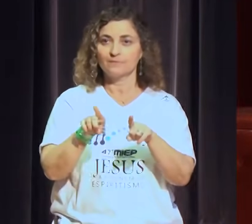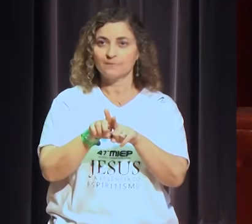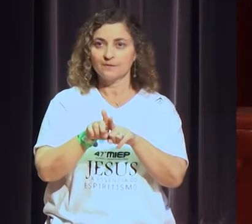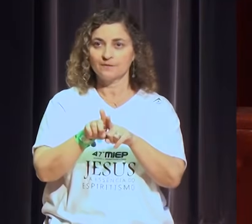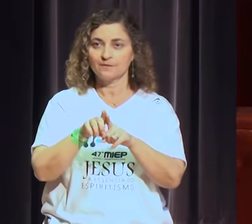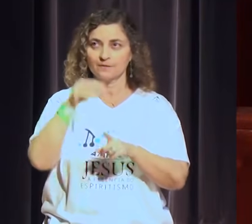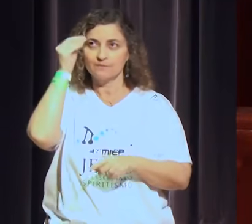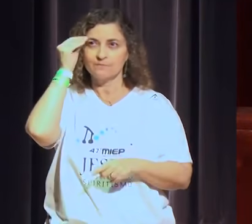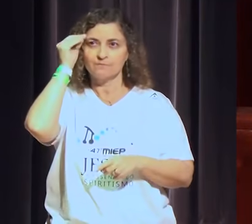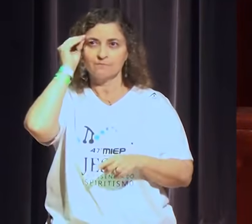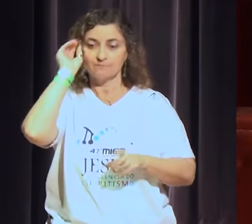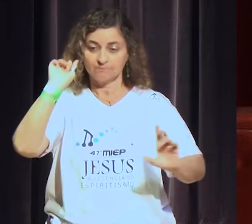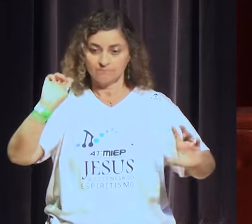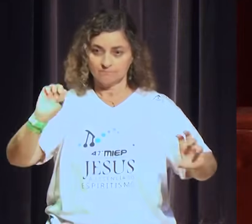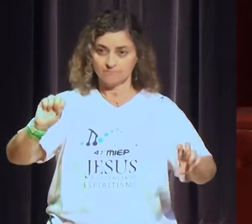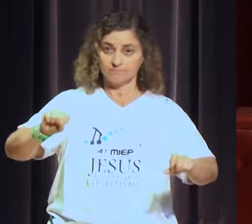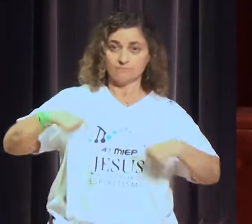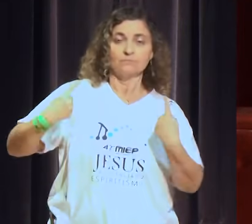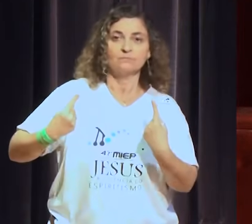vida.